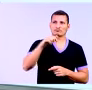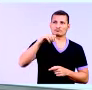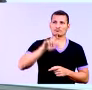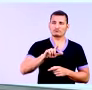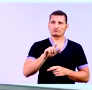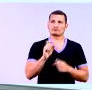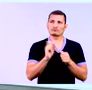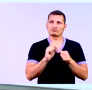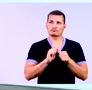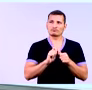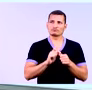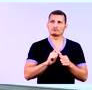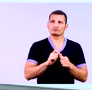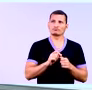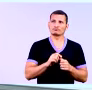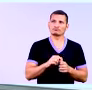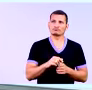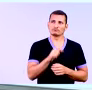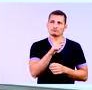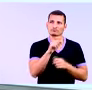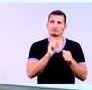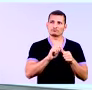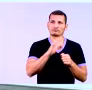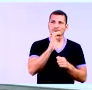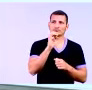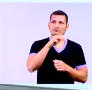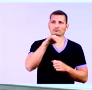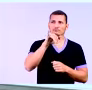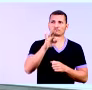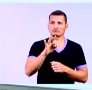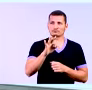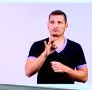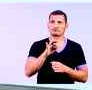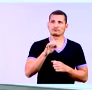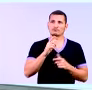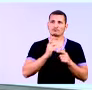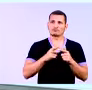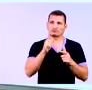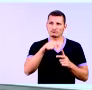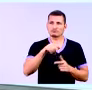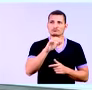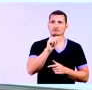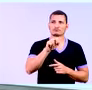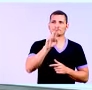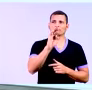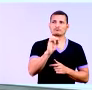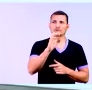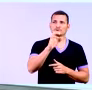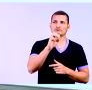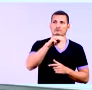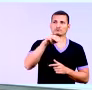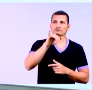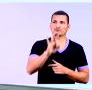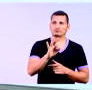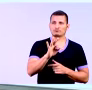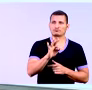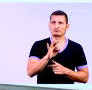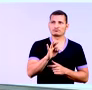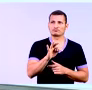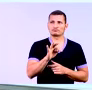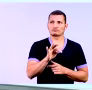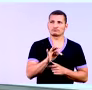transação foi finalizada com sucesso. Ele faz o commit para você, por isso que é auto-commit, né? Ele executa isso para você após cada comando